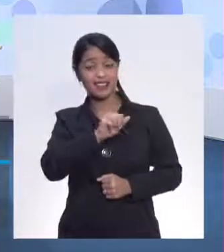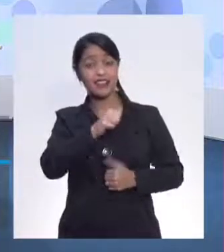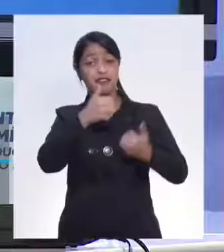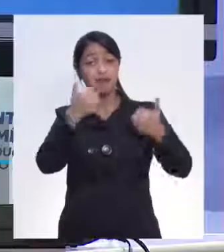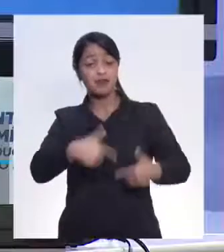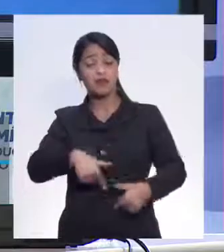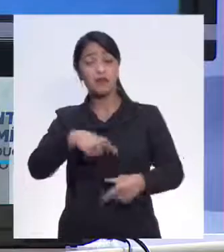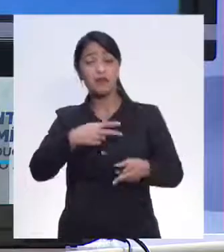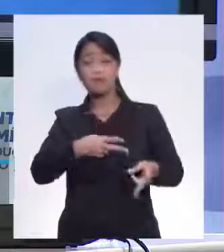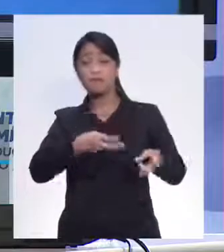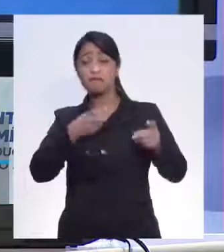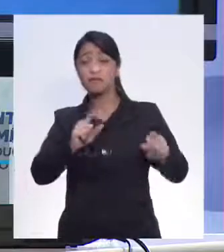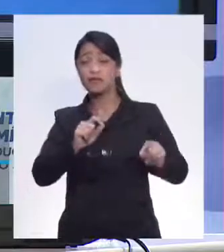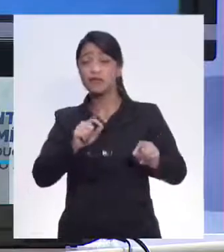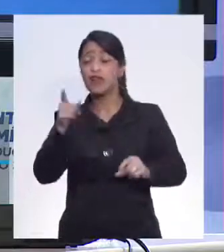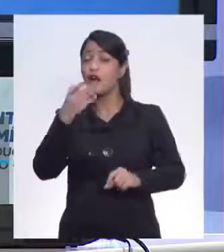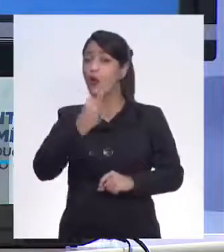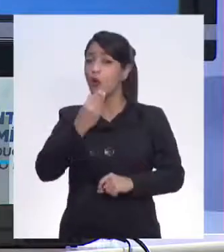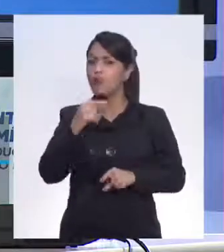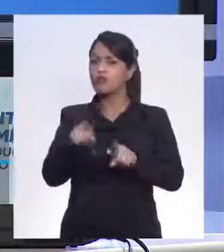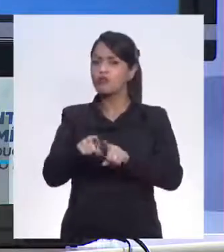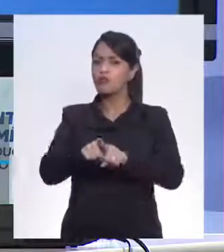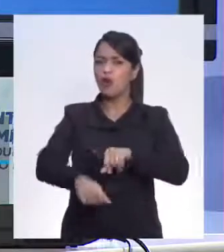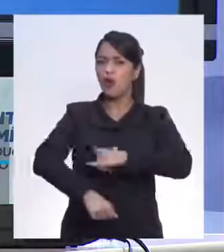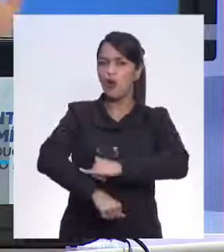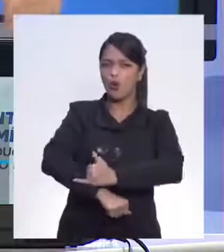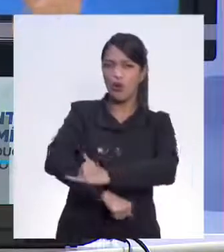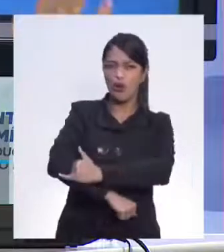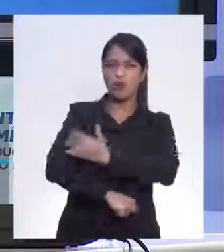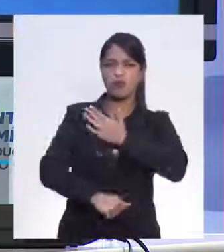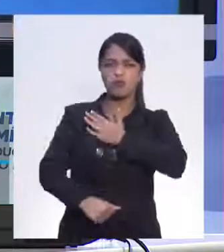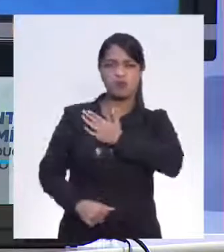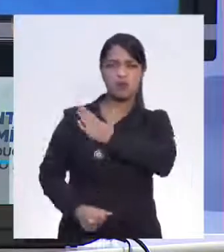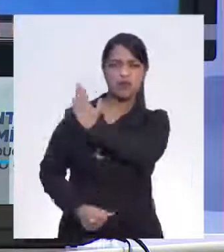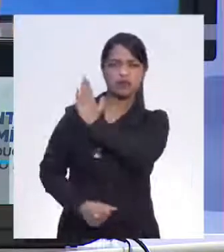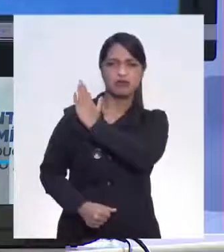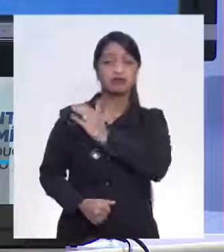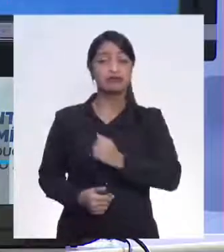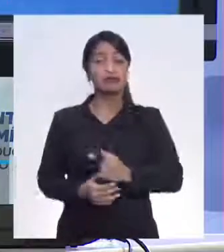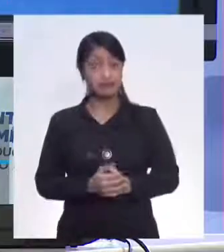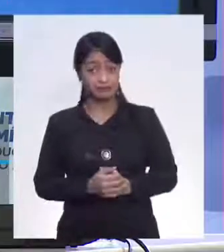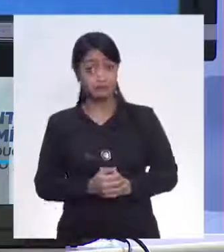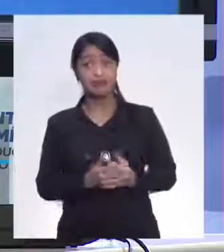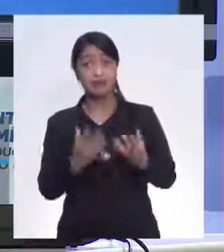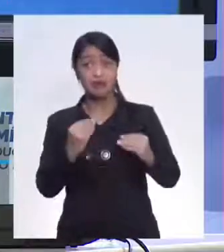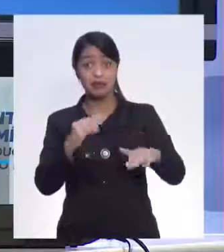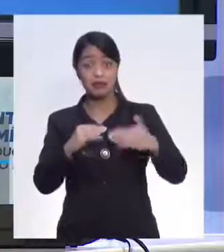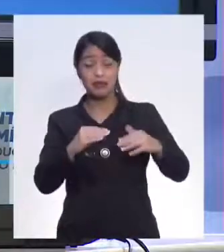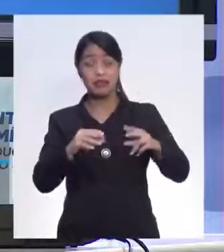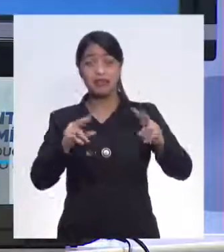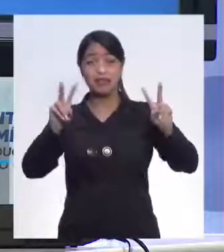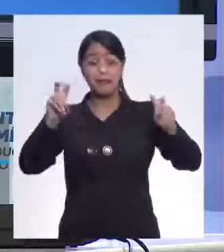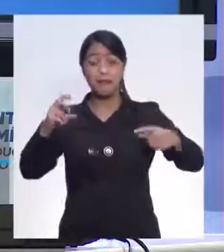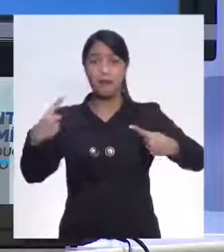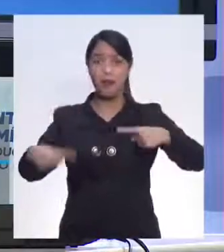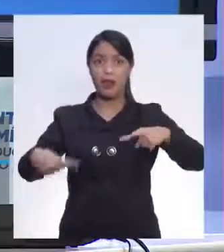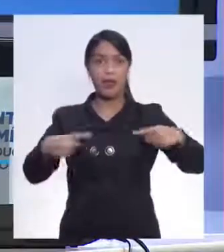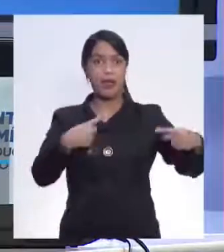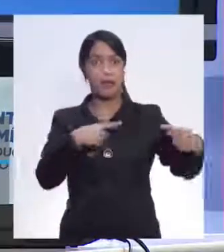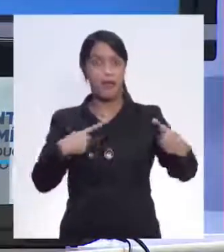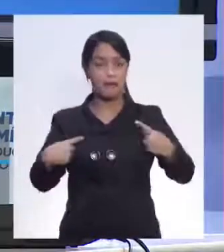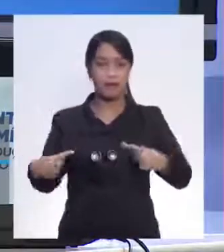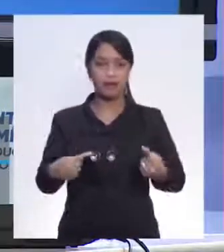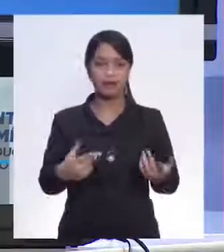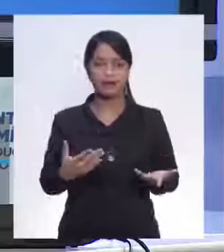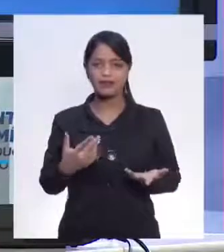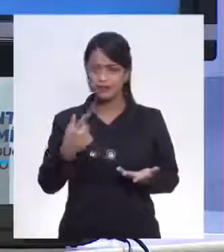Foi o que eu Olha, percebi agora, o né? Wilson Célio aqui, polêmica. É isso que a gente gosta. Um texto